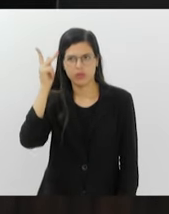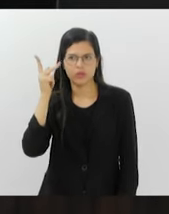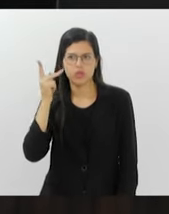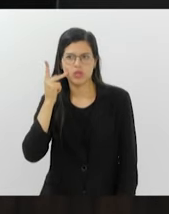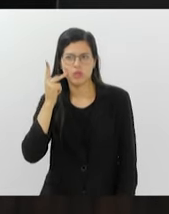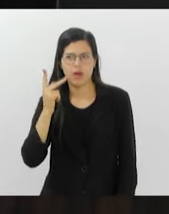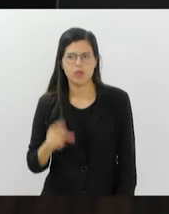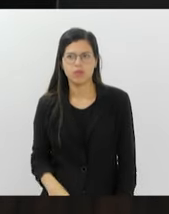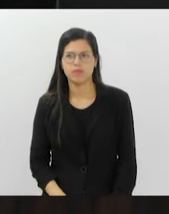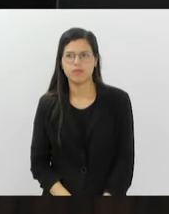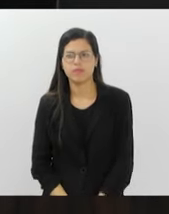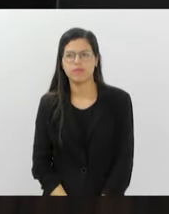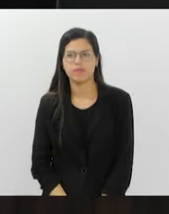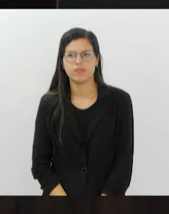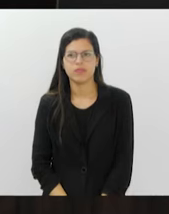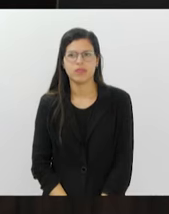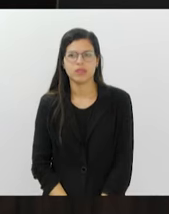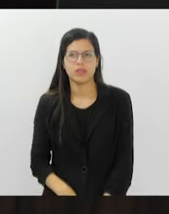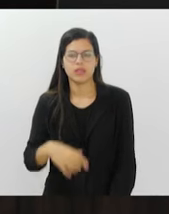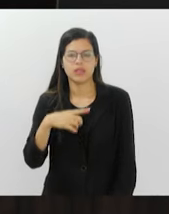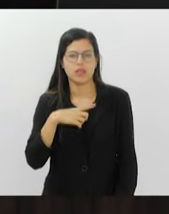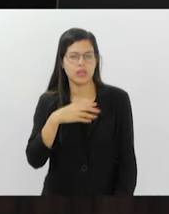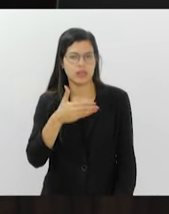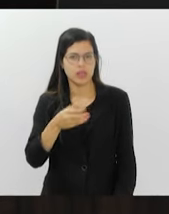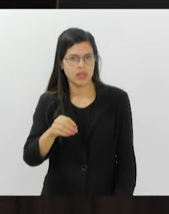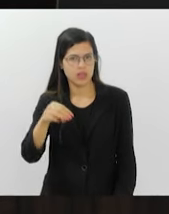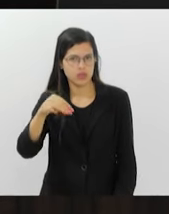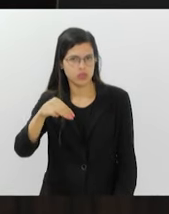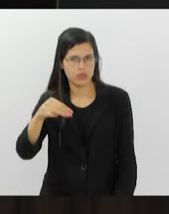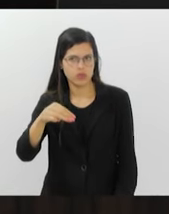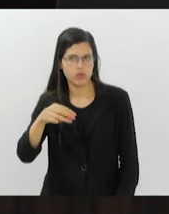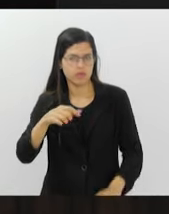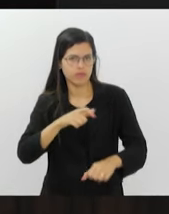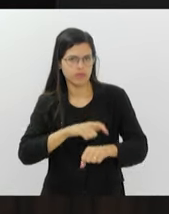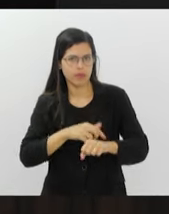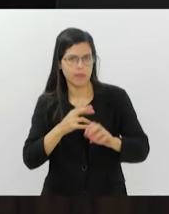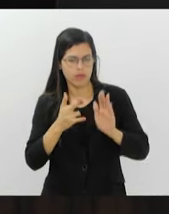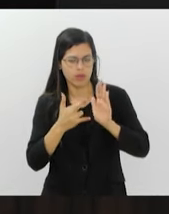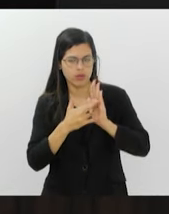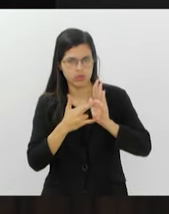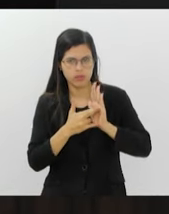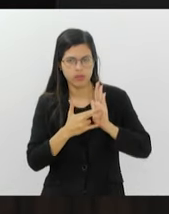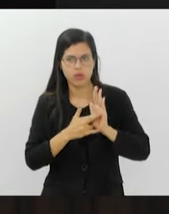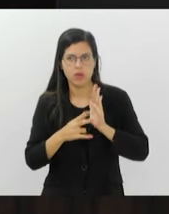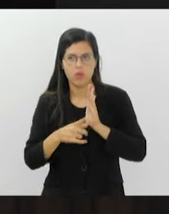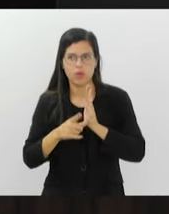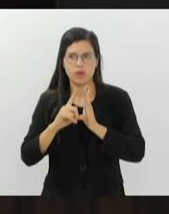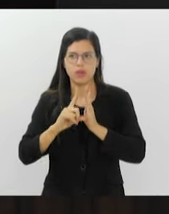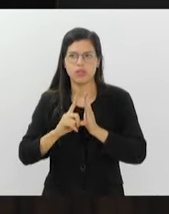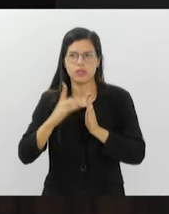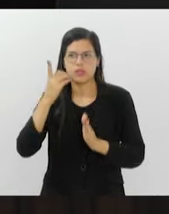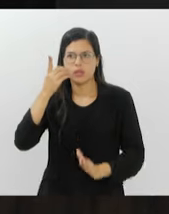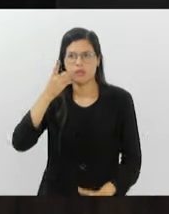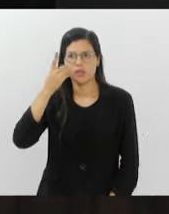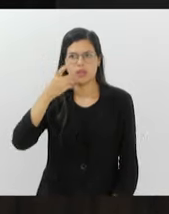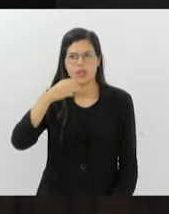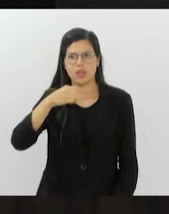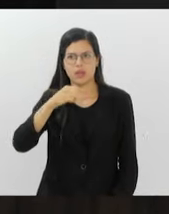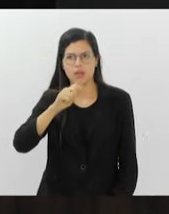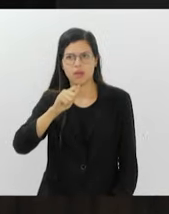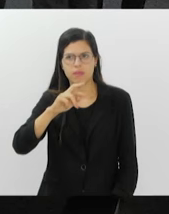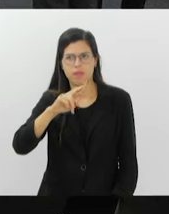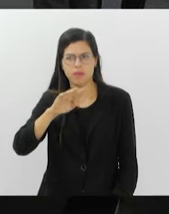Correia da Rocha vossa excelência dispõe de 10 minutos no tempo regimental antes porém deputada Marta Rocha